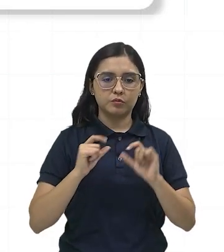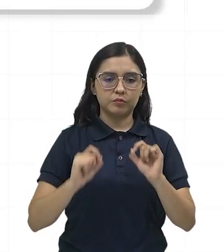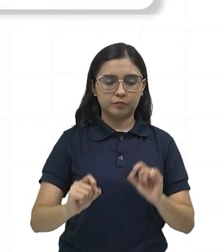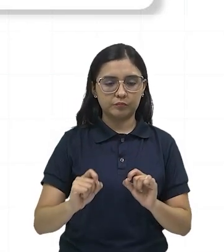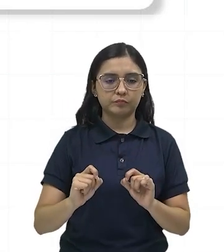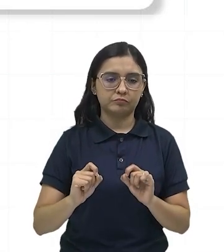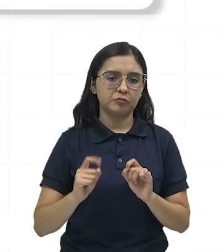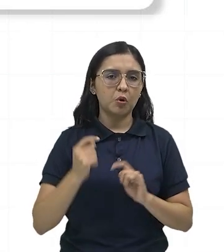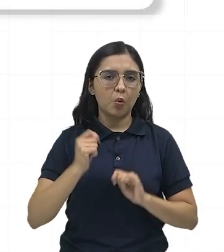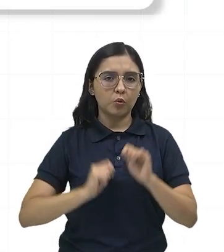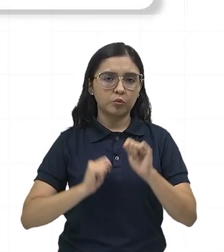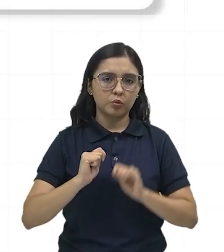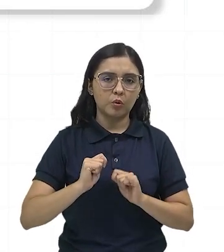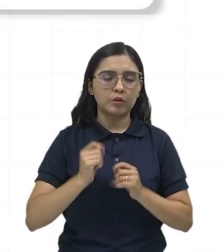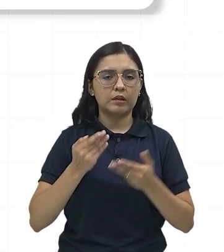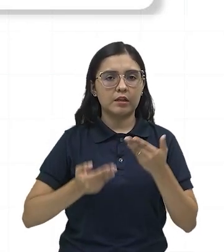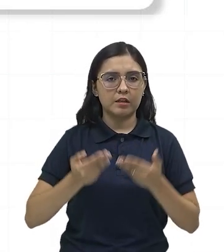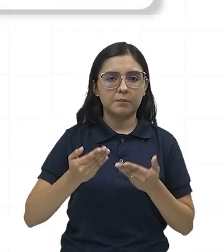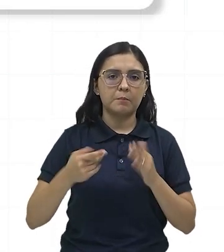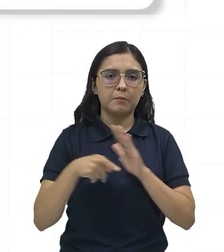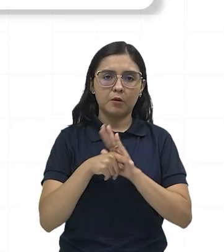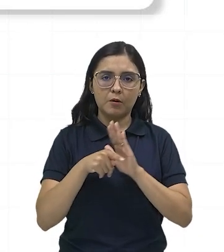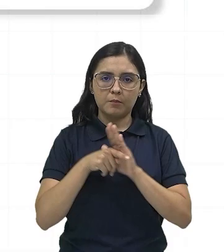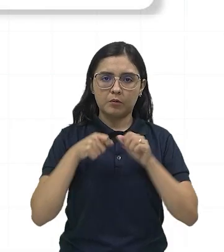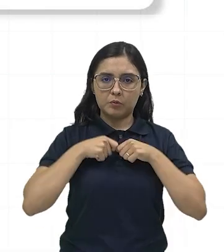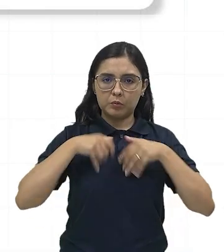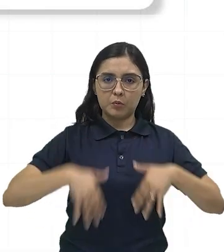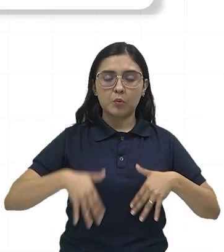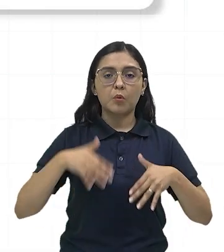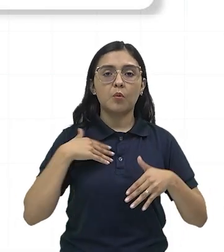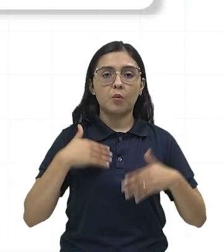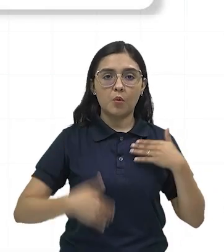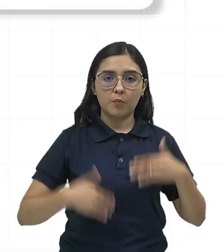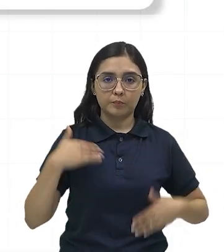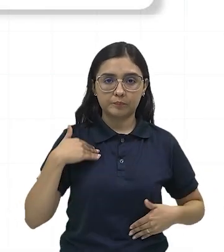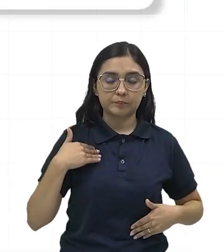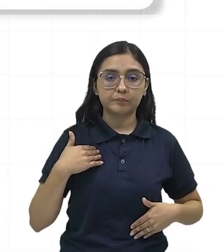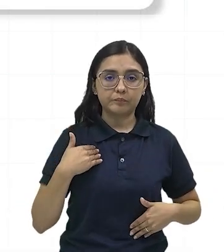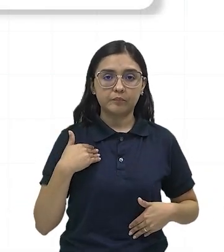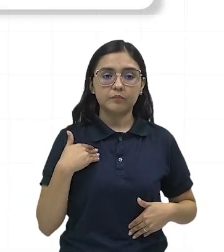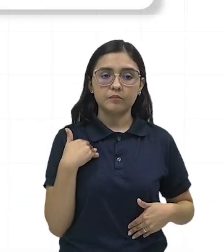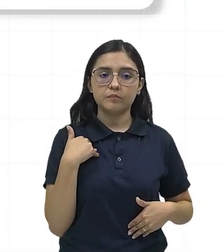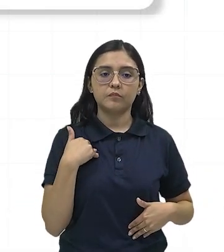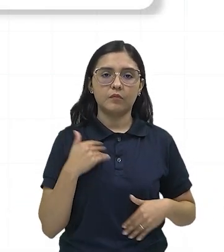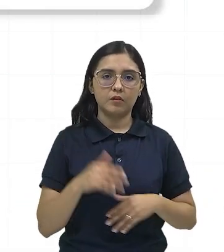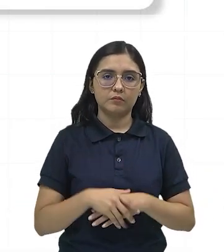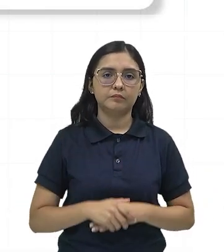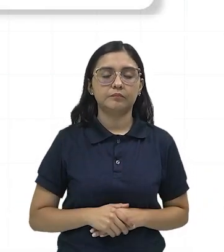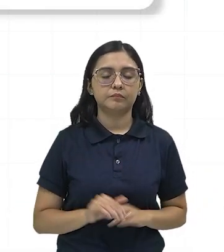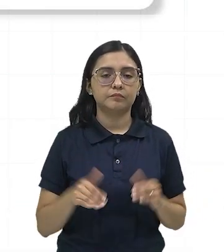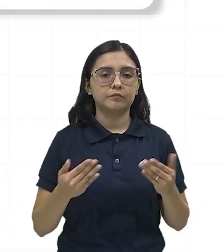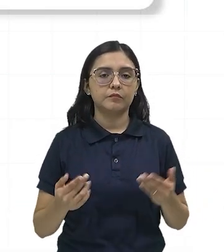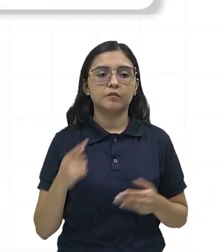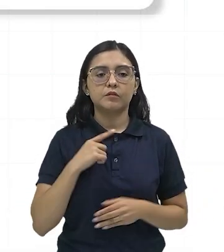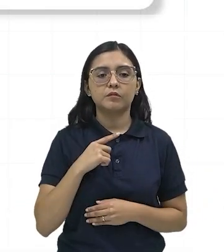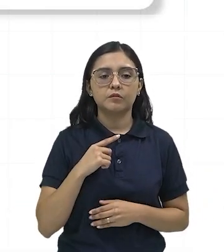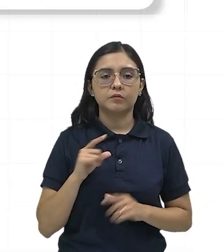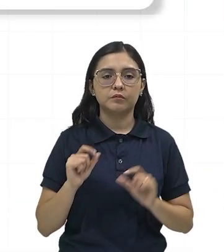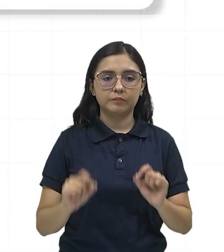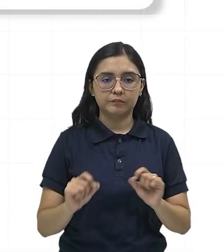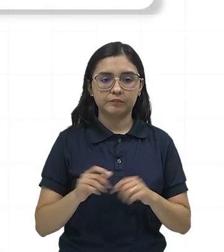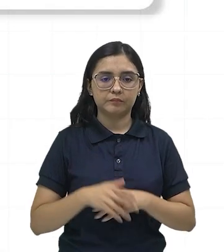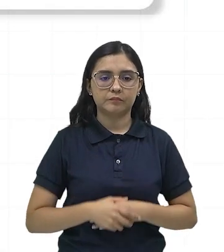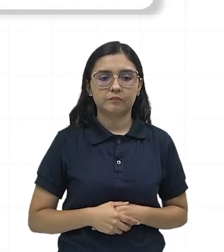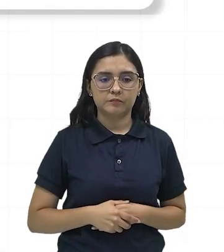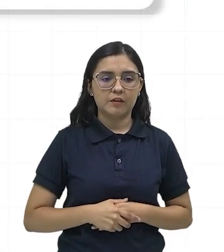diversas funções do nosso corpo, tá? A essas funções do nosso corpo a gente dá o nome de